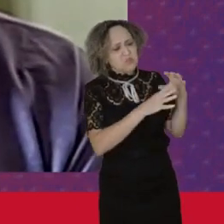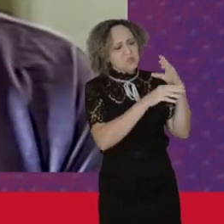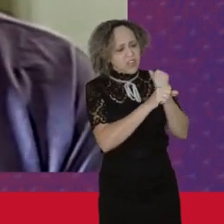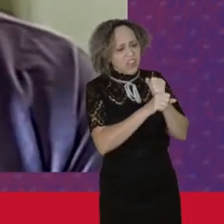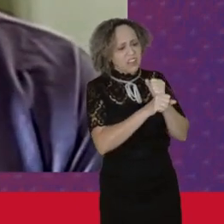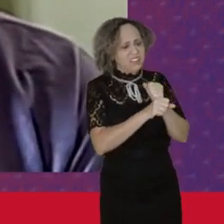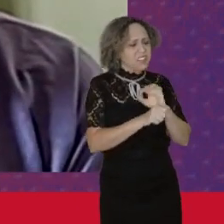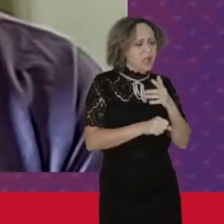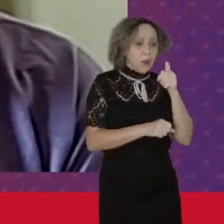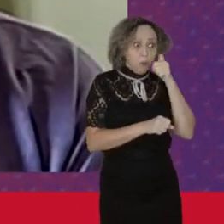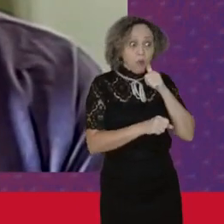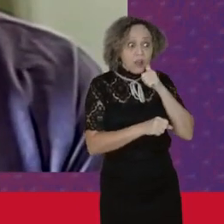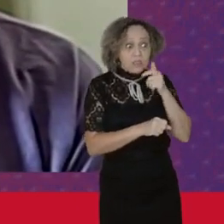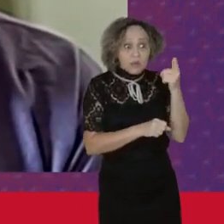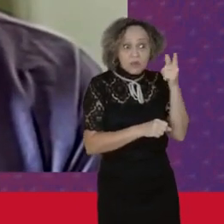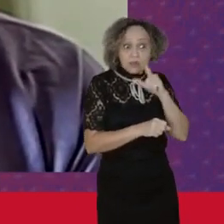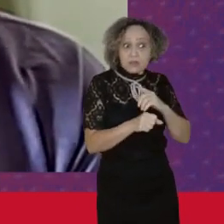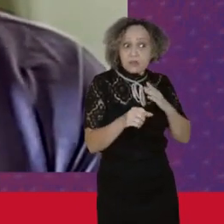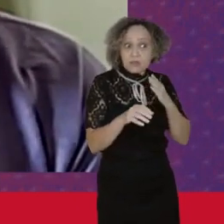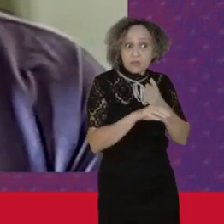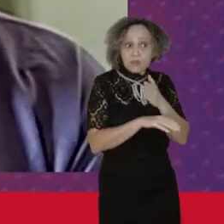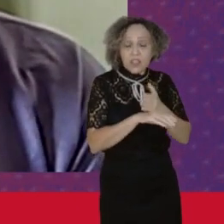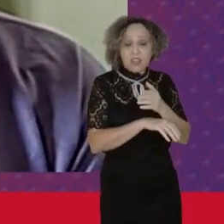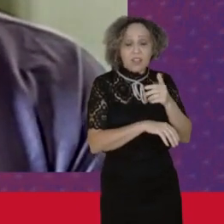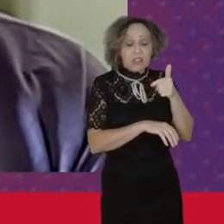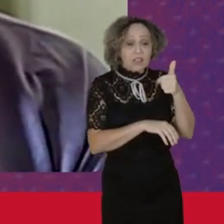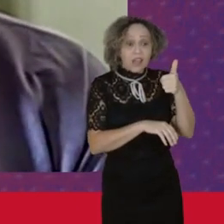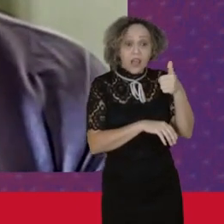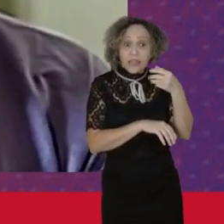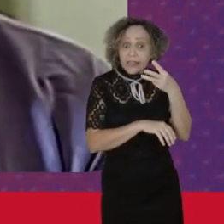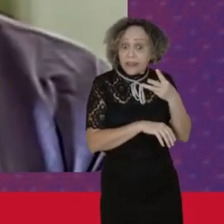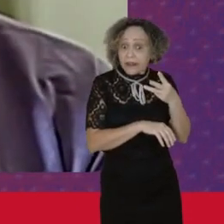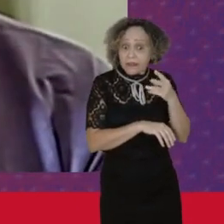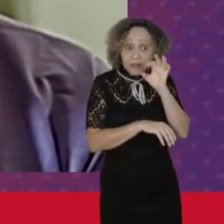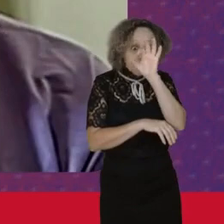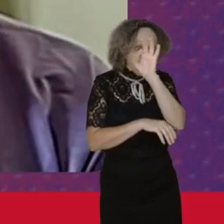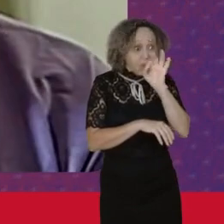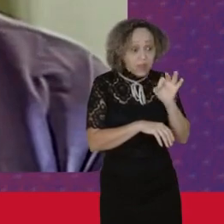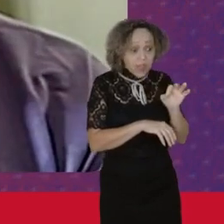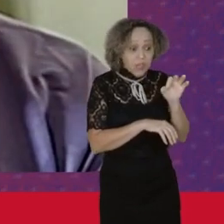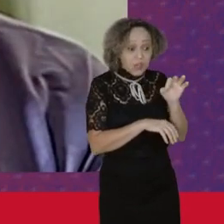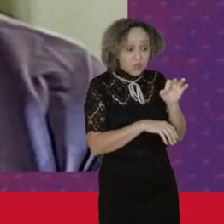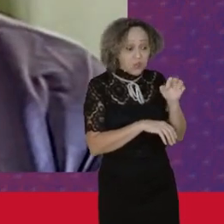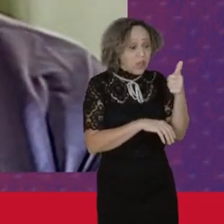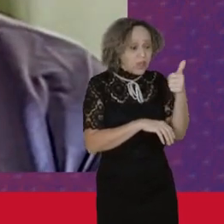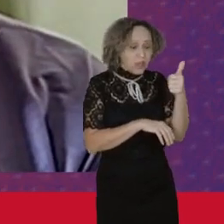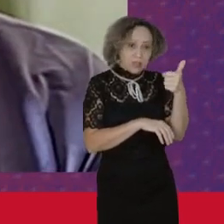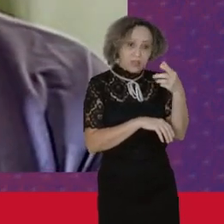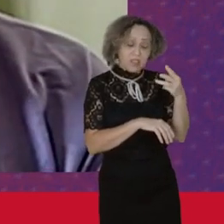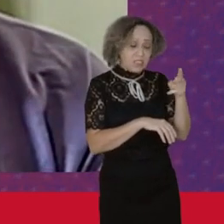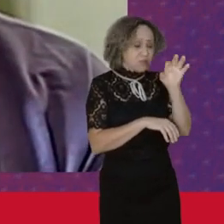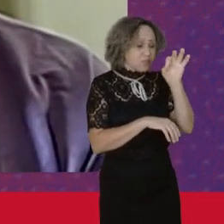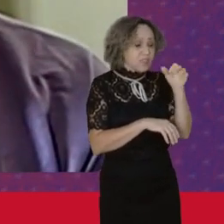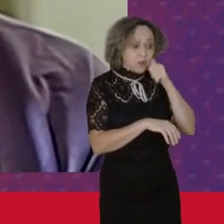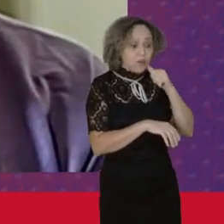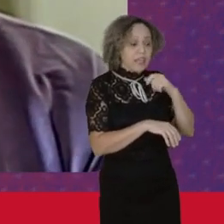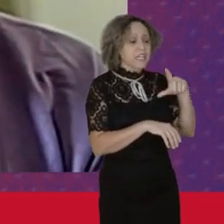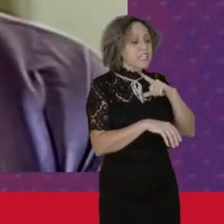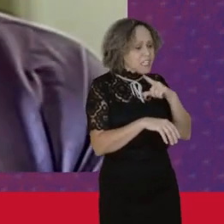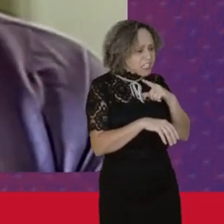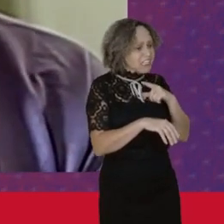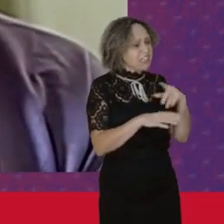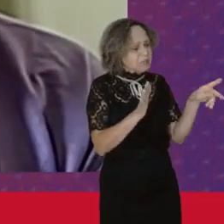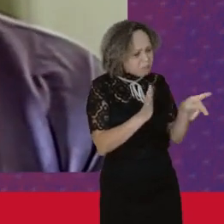só 13%, né, das mulheres no Brasil tem o nome, né, o título da propriedade da terra em seu nome,